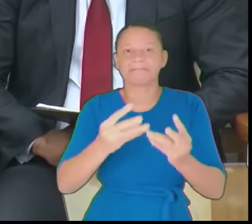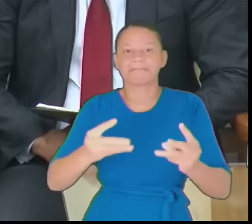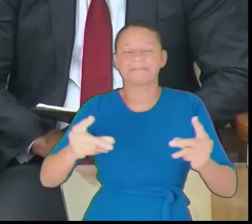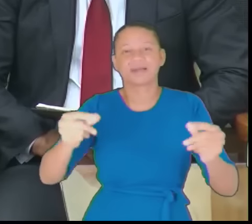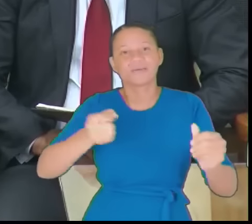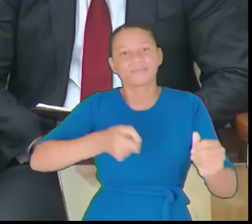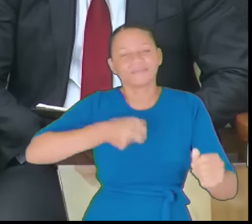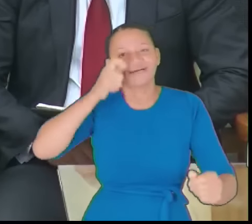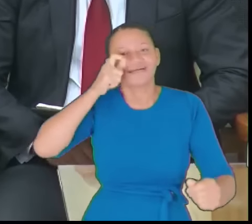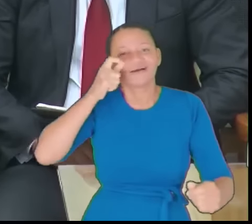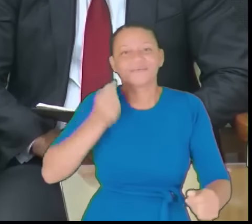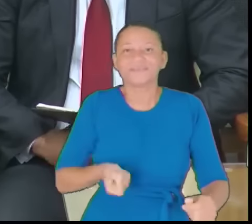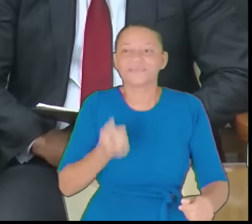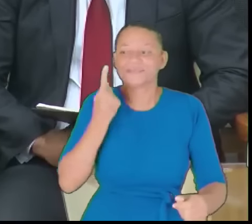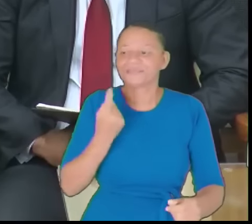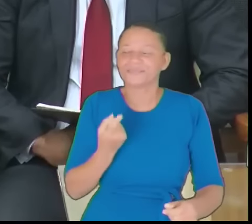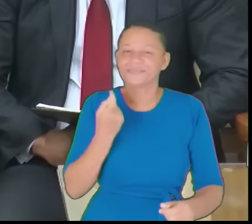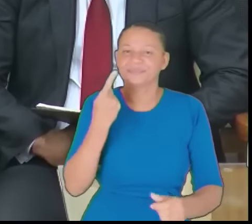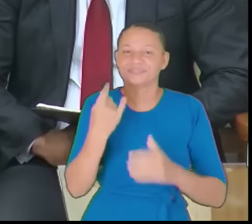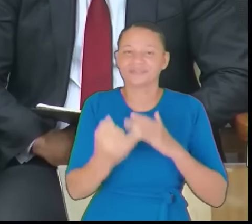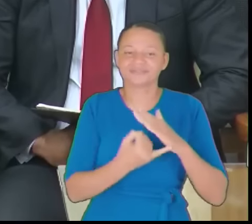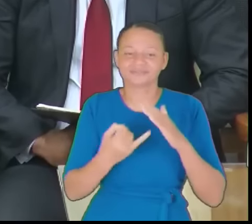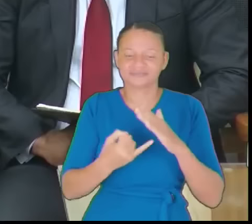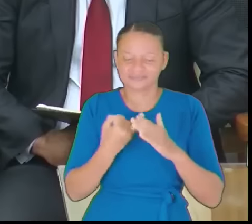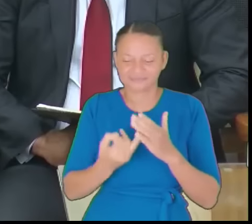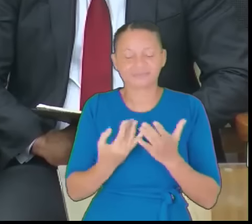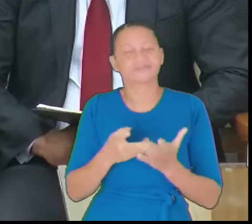única instituição que está de pé é a igreja.